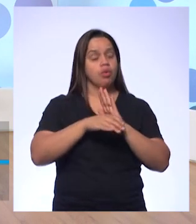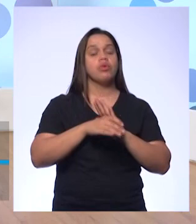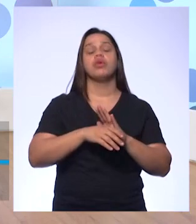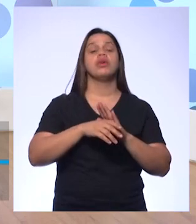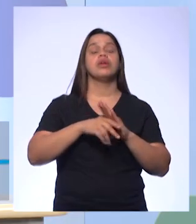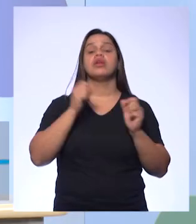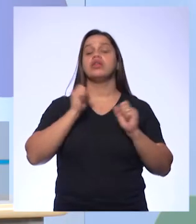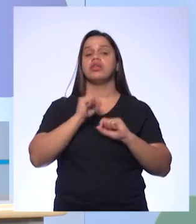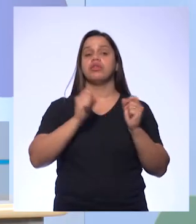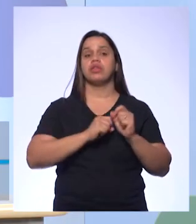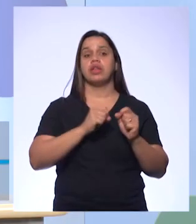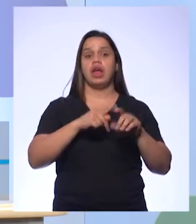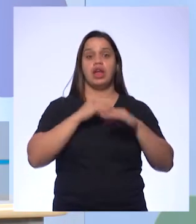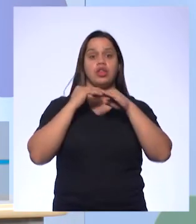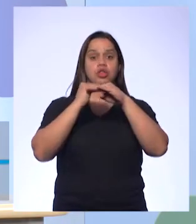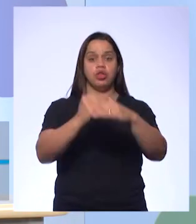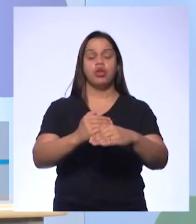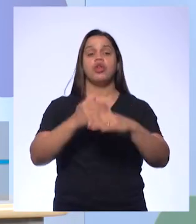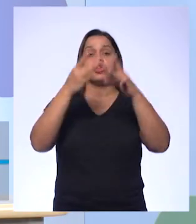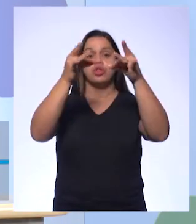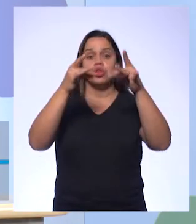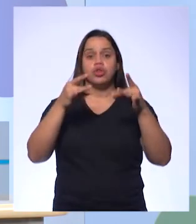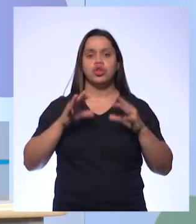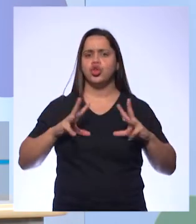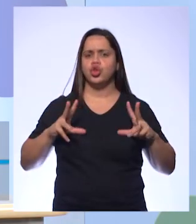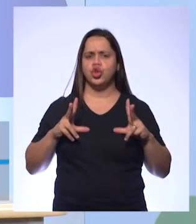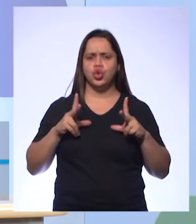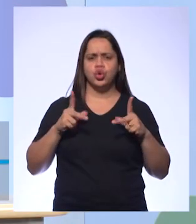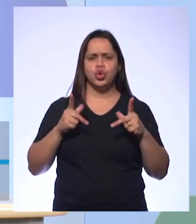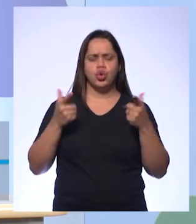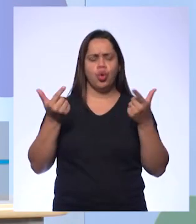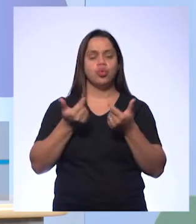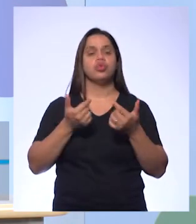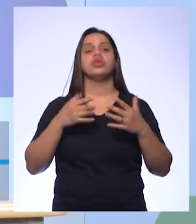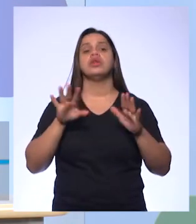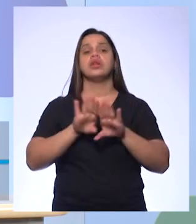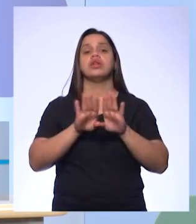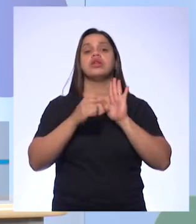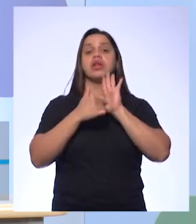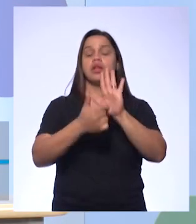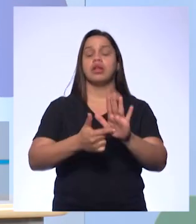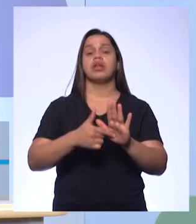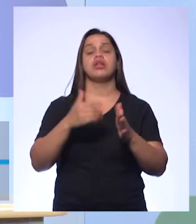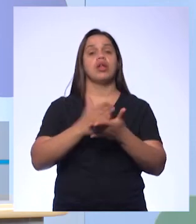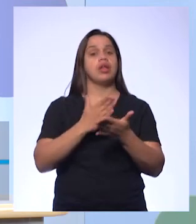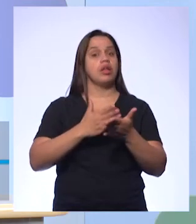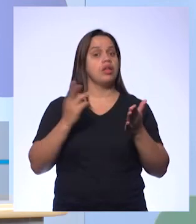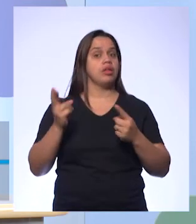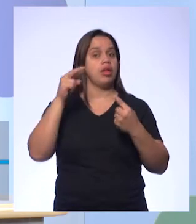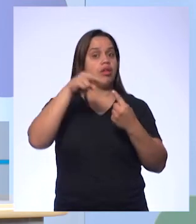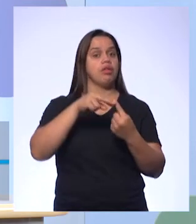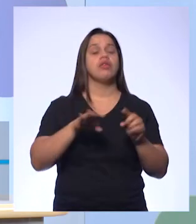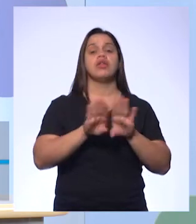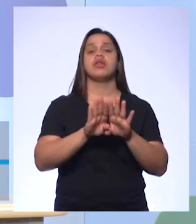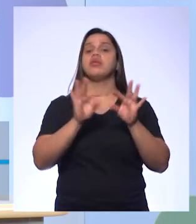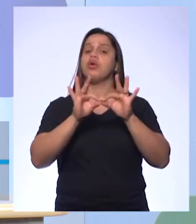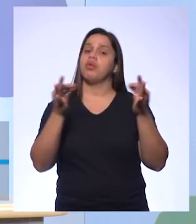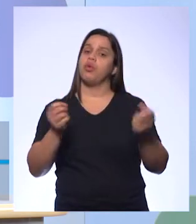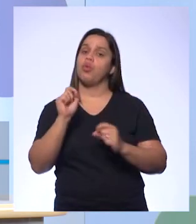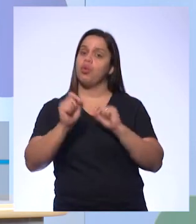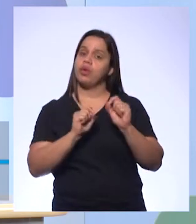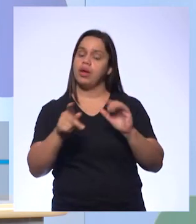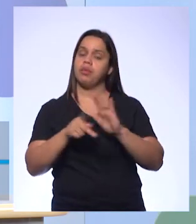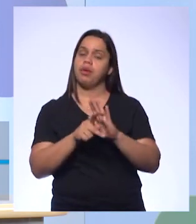padrões descritivos sistemáticos determinados pela obra de referência, mais comumente um dicionário ou